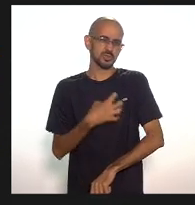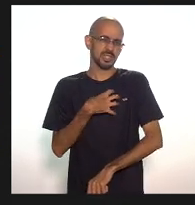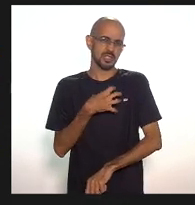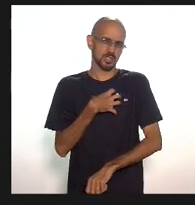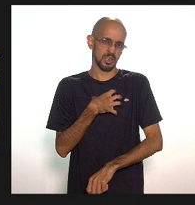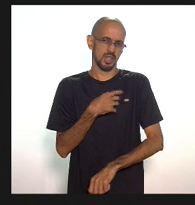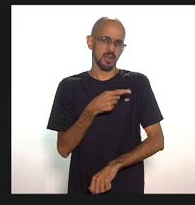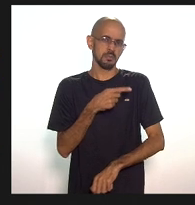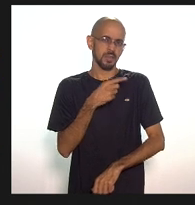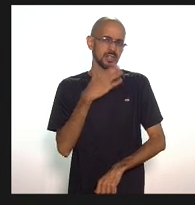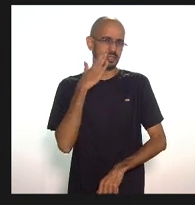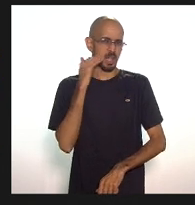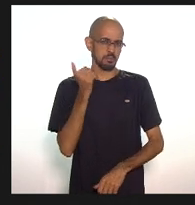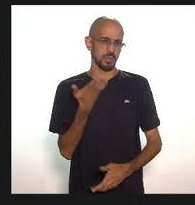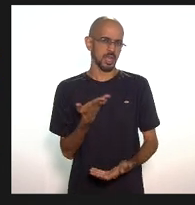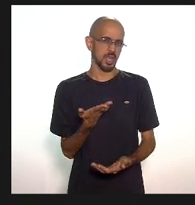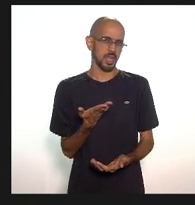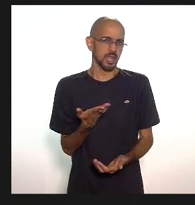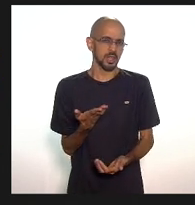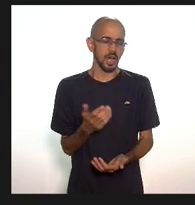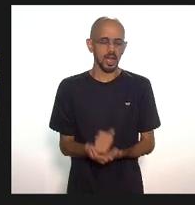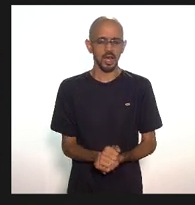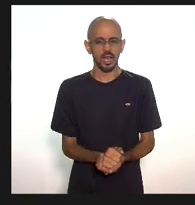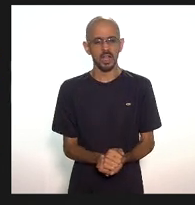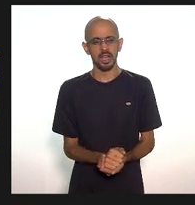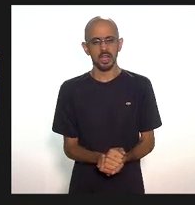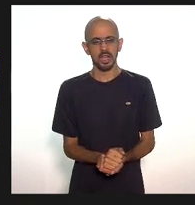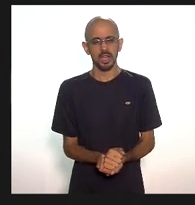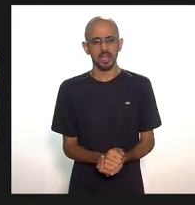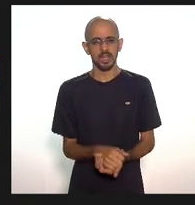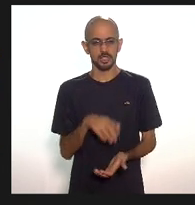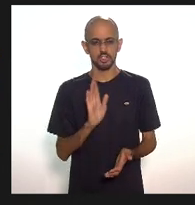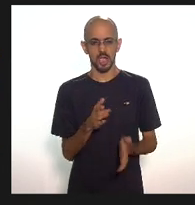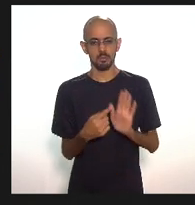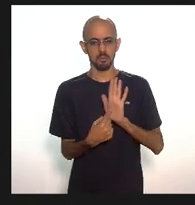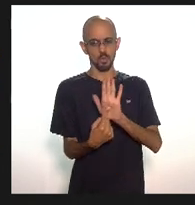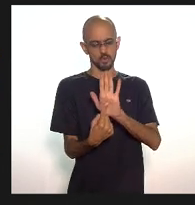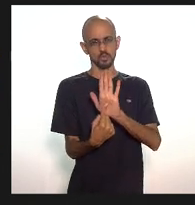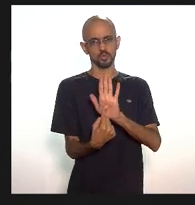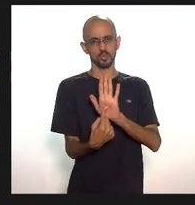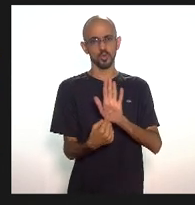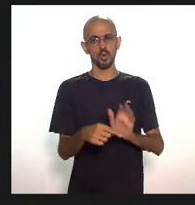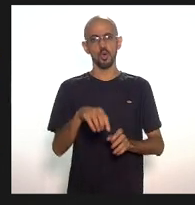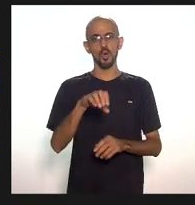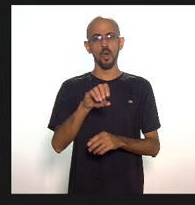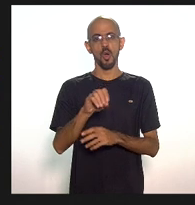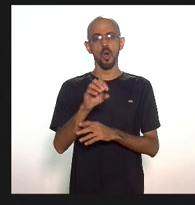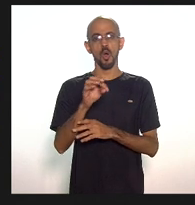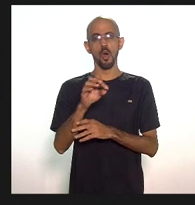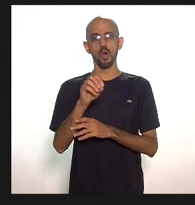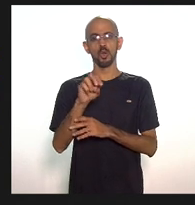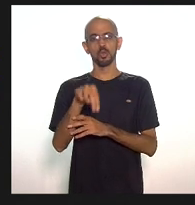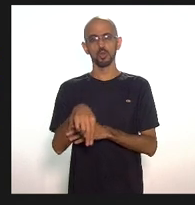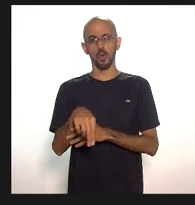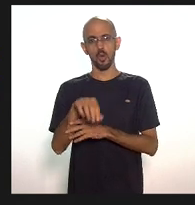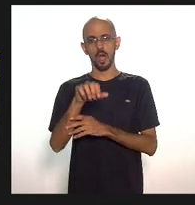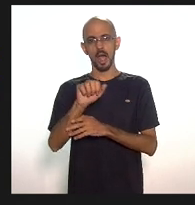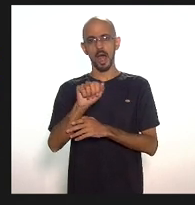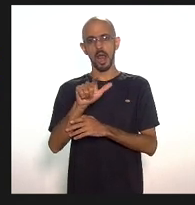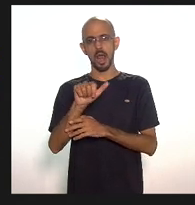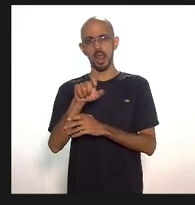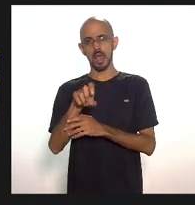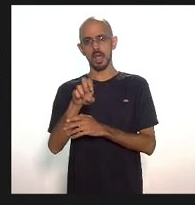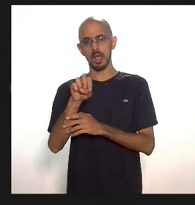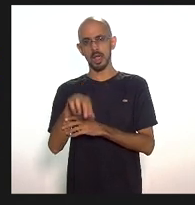que é o senador Otto Alencar, ele já trouxe, inclusive, uma emenda, e outros senadores também trouxeram emenda, no sentido